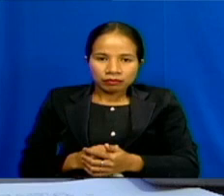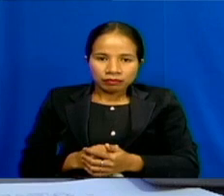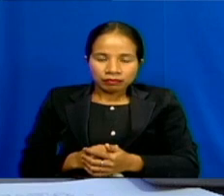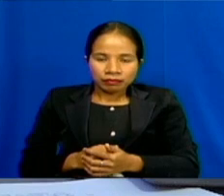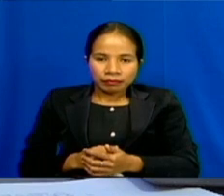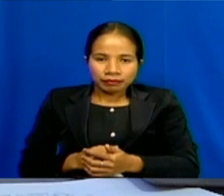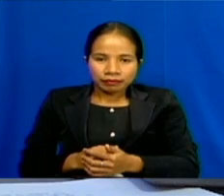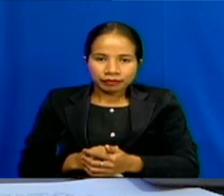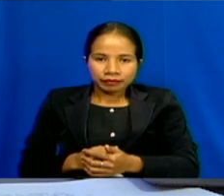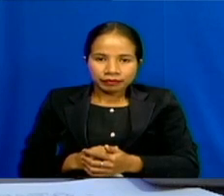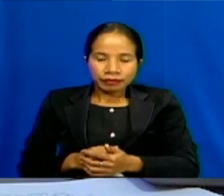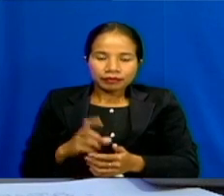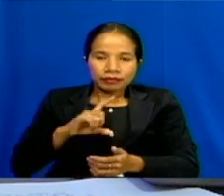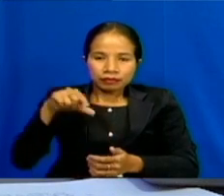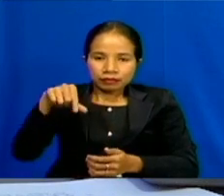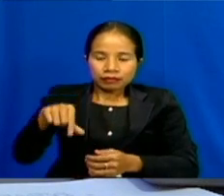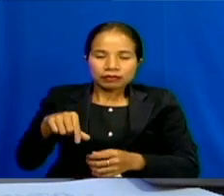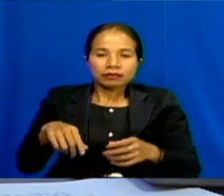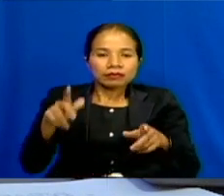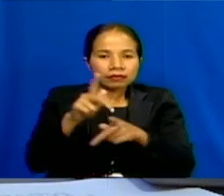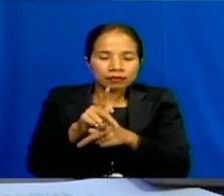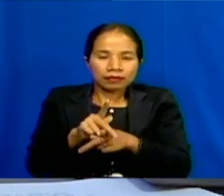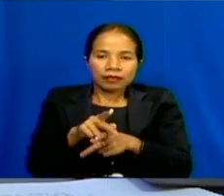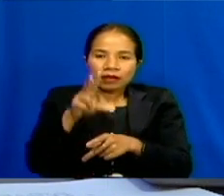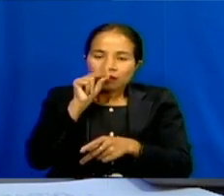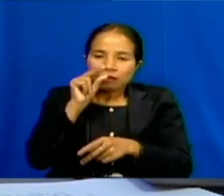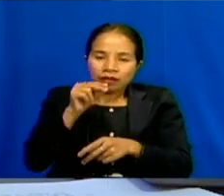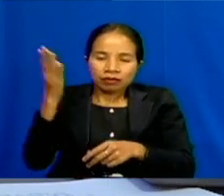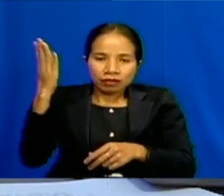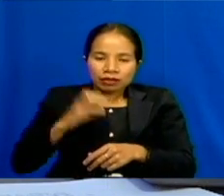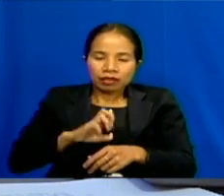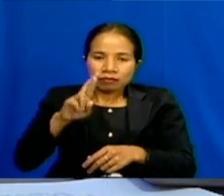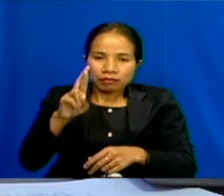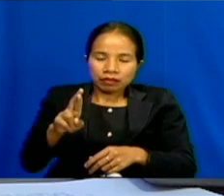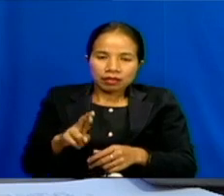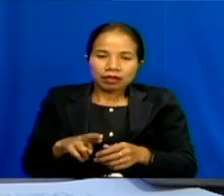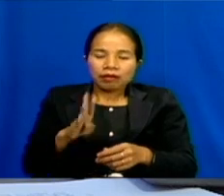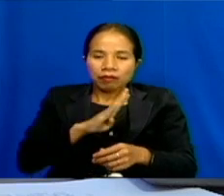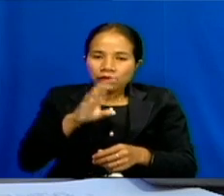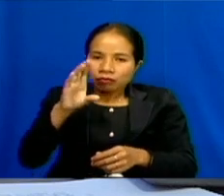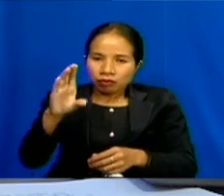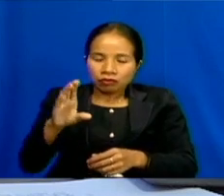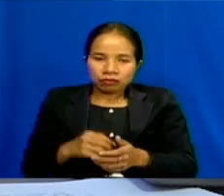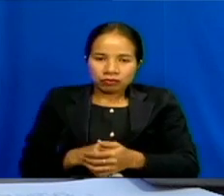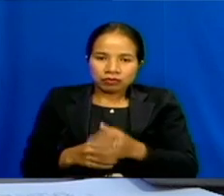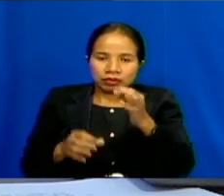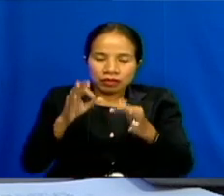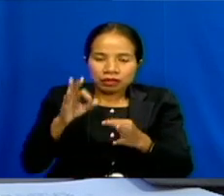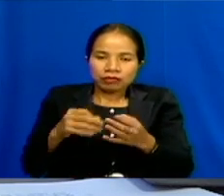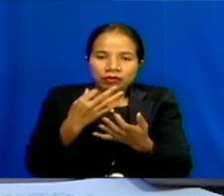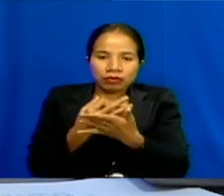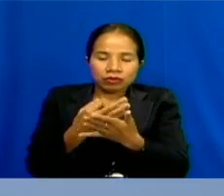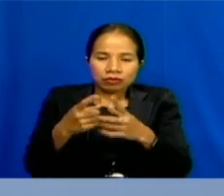apa ya di kisah sakiak manu iya manu lokal iya Hermira manu lokal iya Baukau. Entretanto,